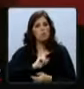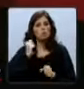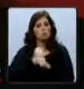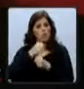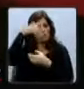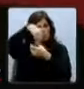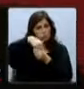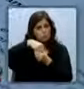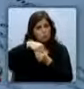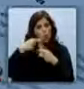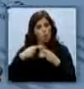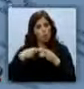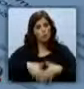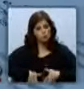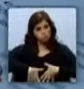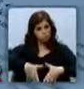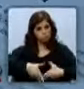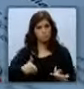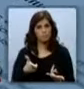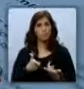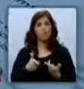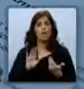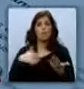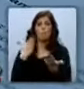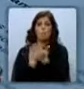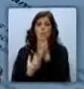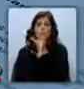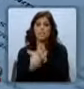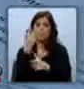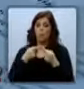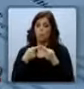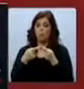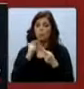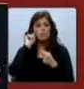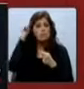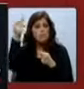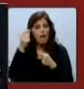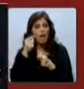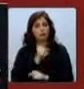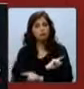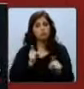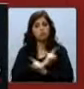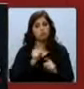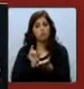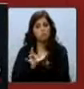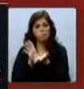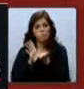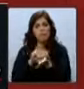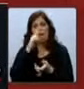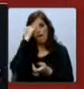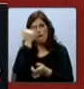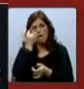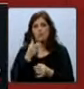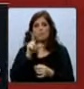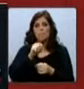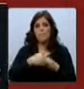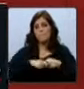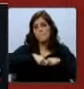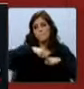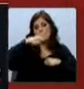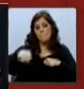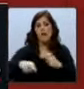particularmente durante o período de gravidez é proposta a criação de um período especial que impeça o despedimento Outra ideia passa pelo aumento da licença parental